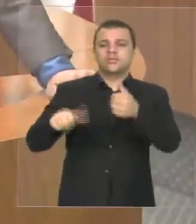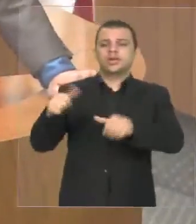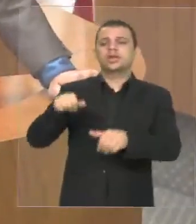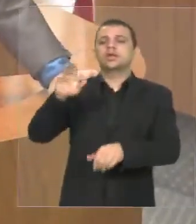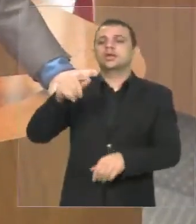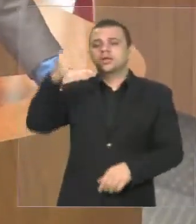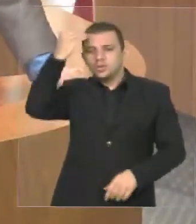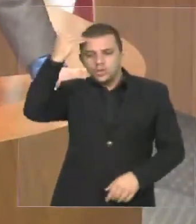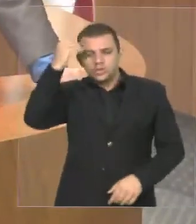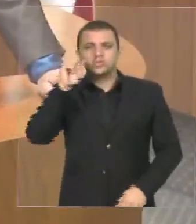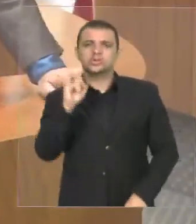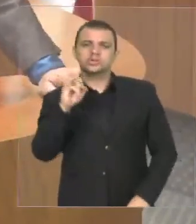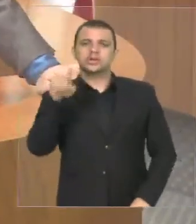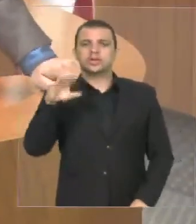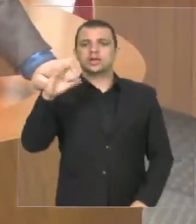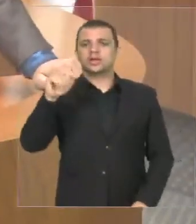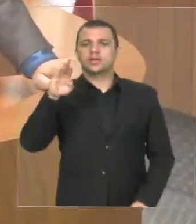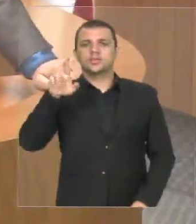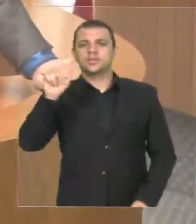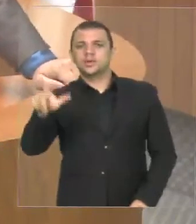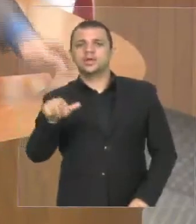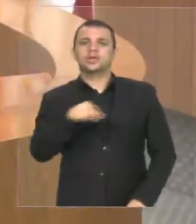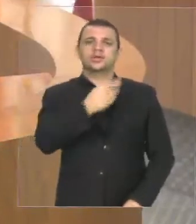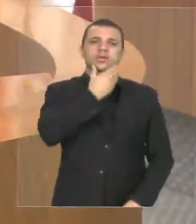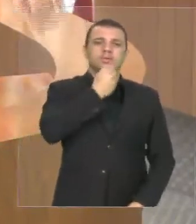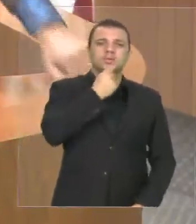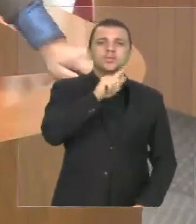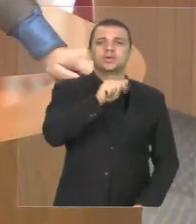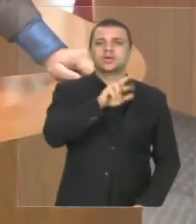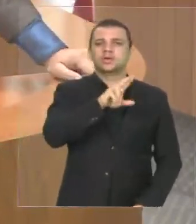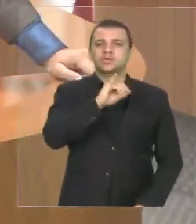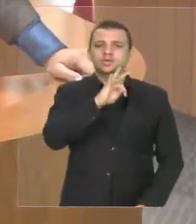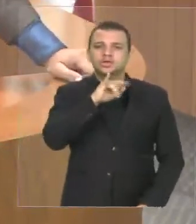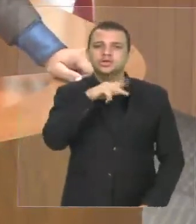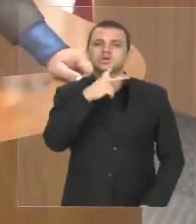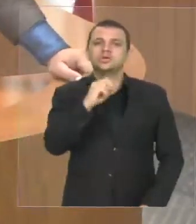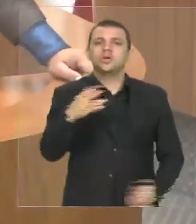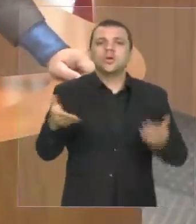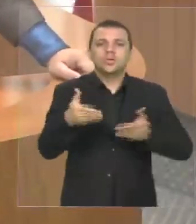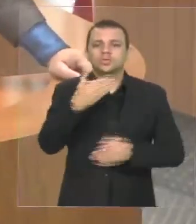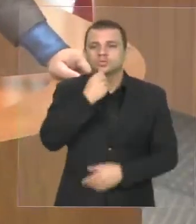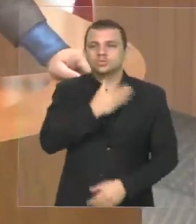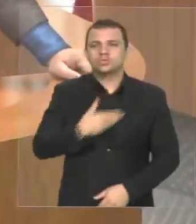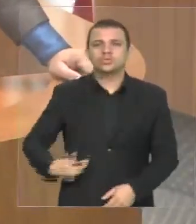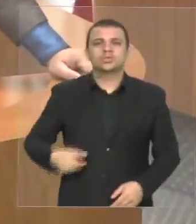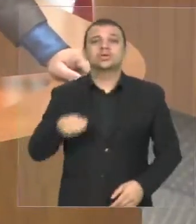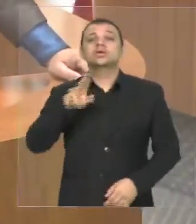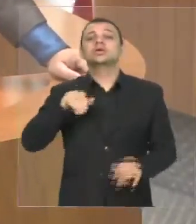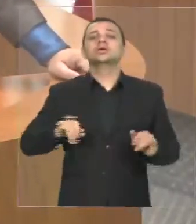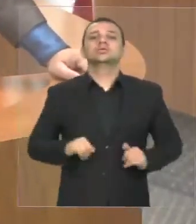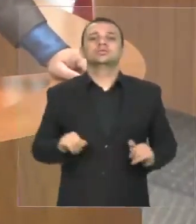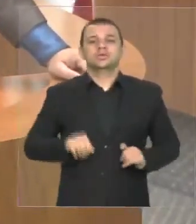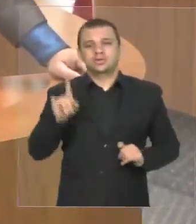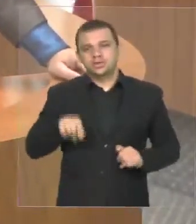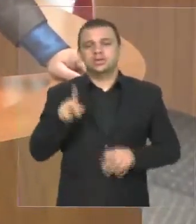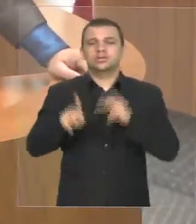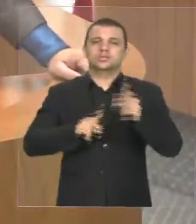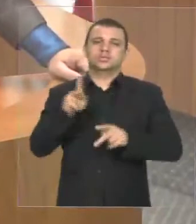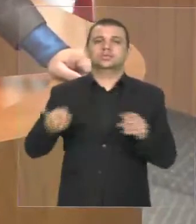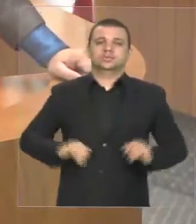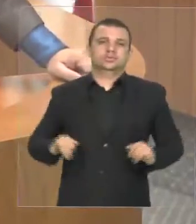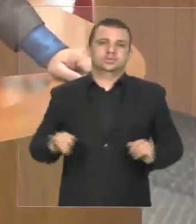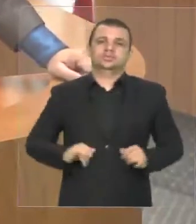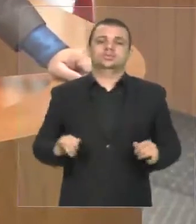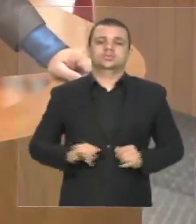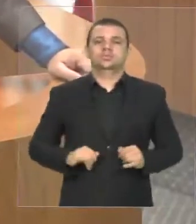se é do Garotinho, se é do atual do governador. Quem sofre é o povo. Quem sofre é o povo.